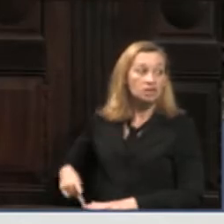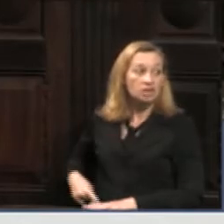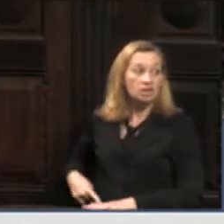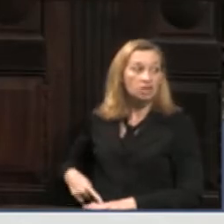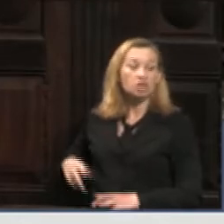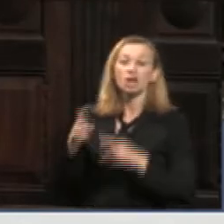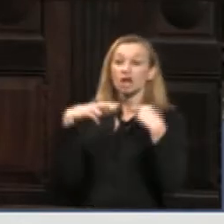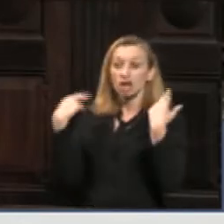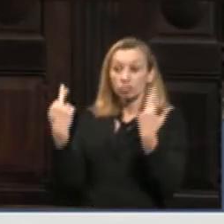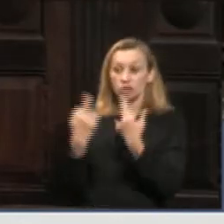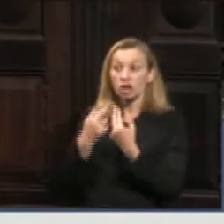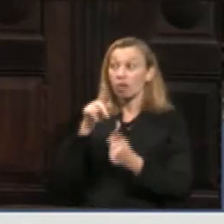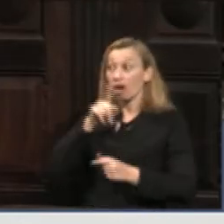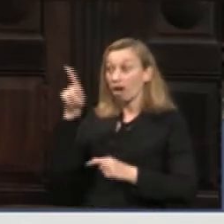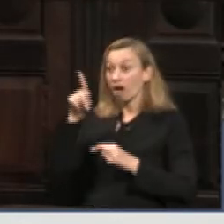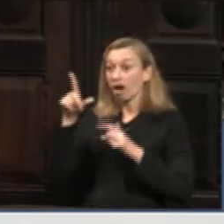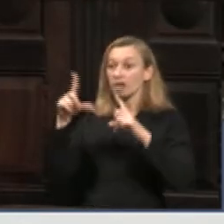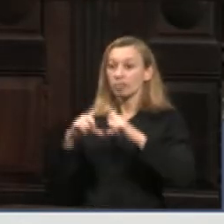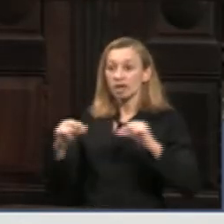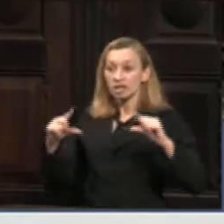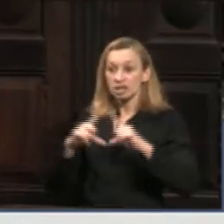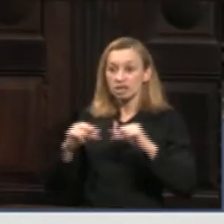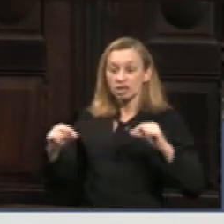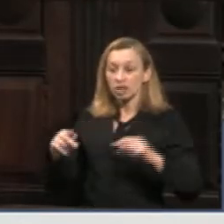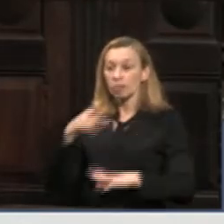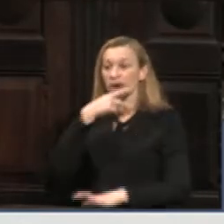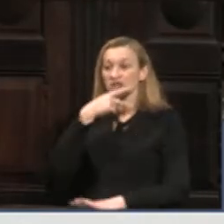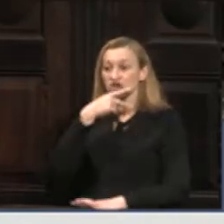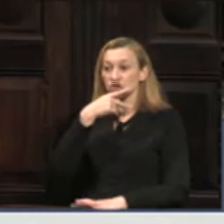Reunião em Brasília, o partido decidiu